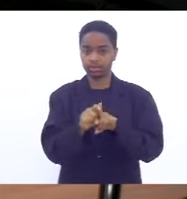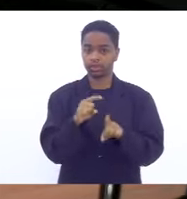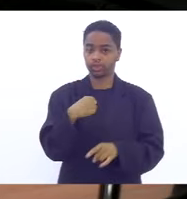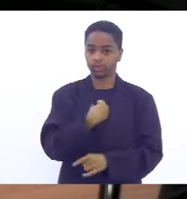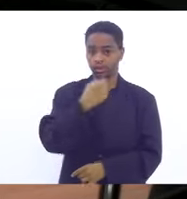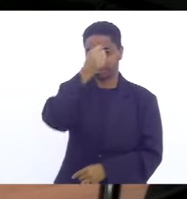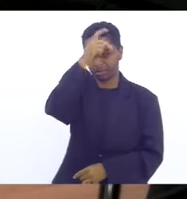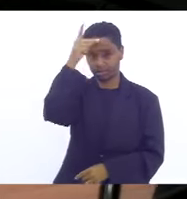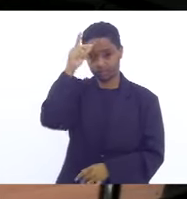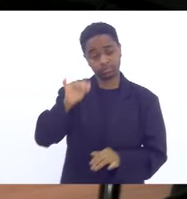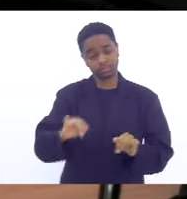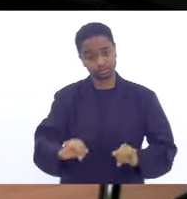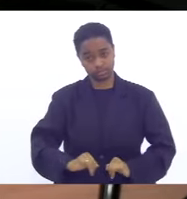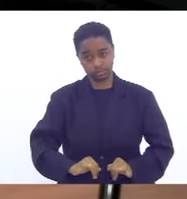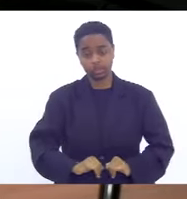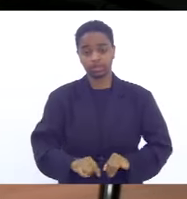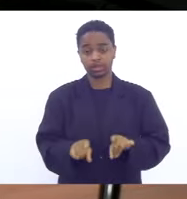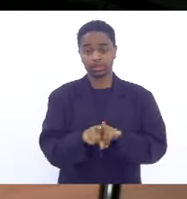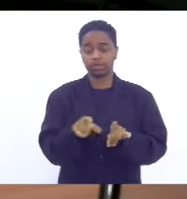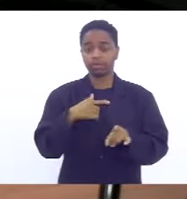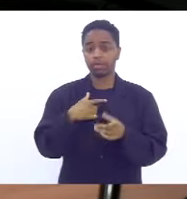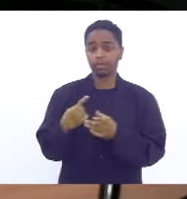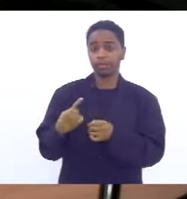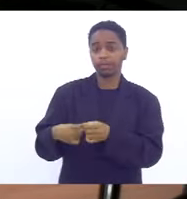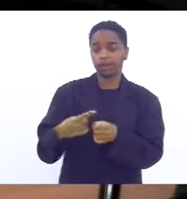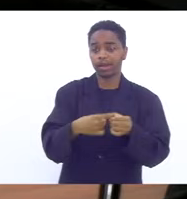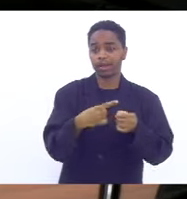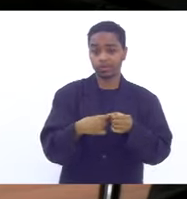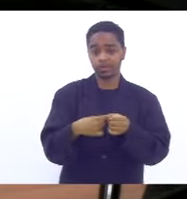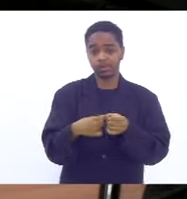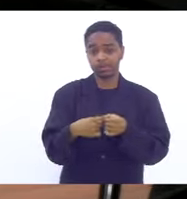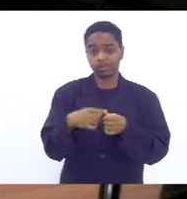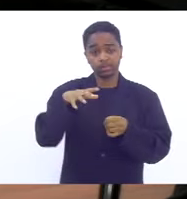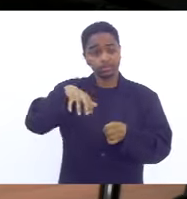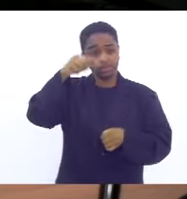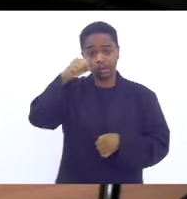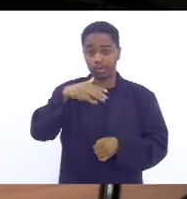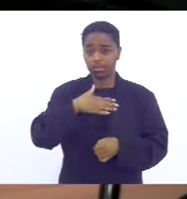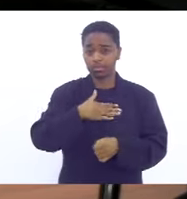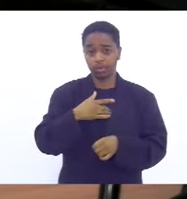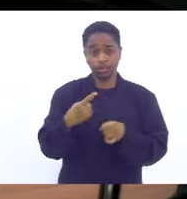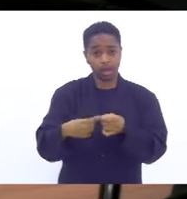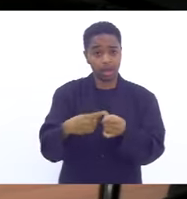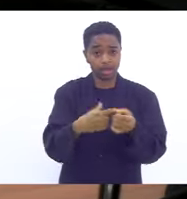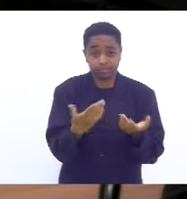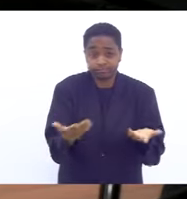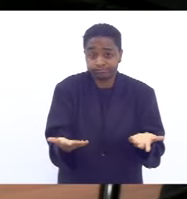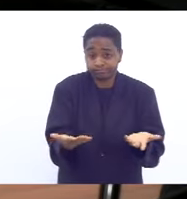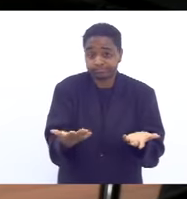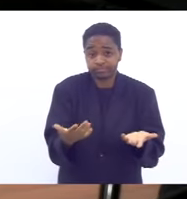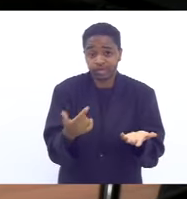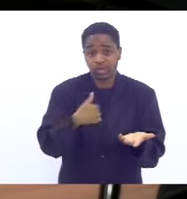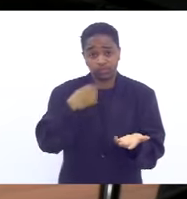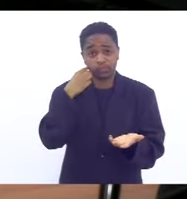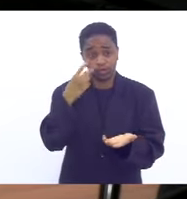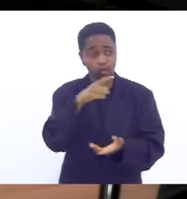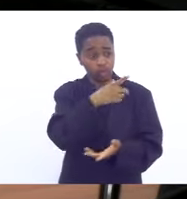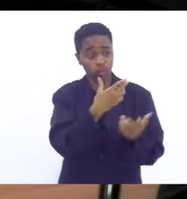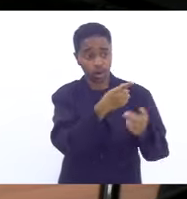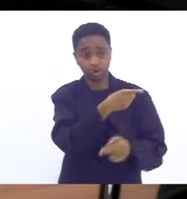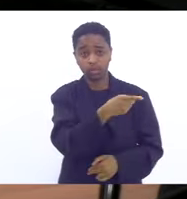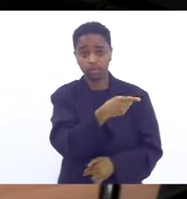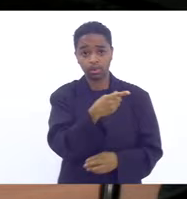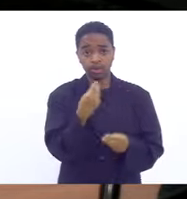prefeitos, né? Meu bairro lá em Barra de São João, Peixe Dourado, falta a luz no meu bairro, eu fico com vergonha, Vitor Júnior, como você falou ali,